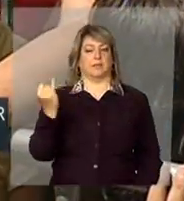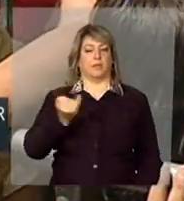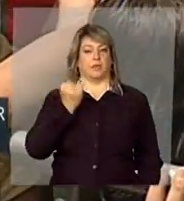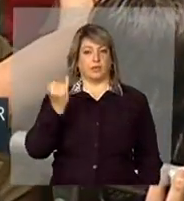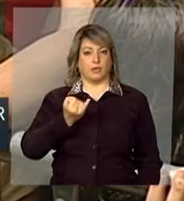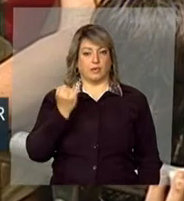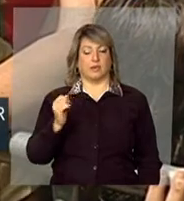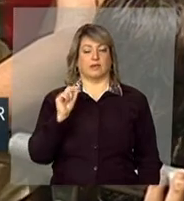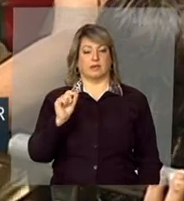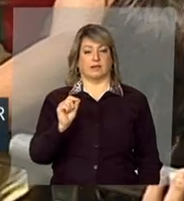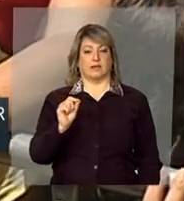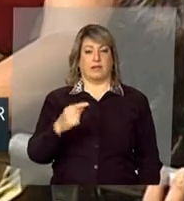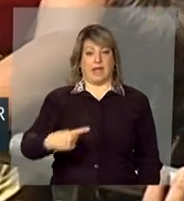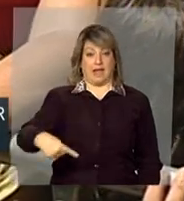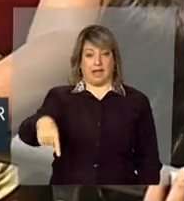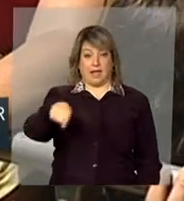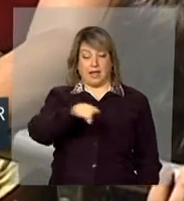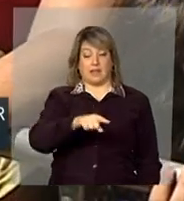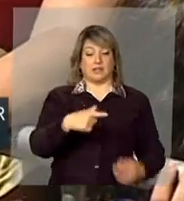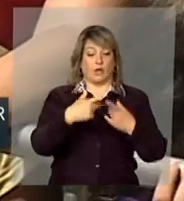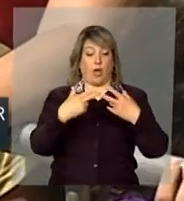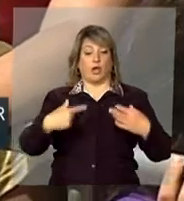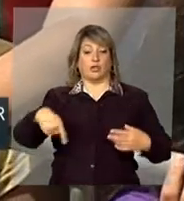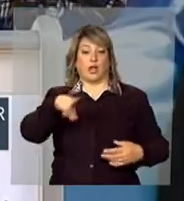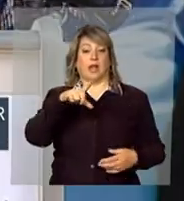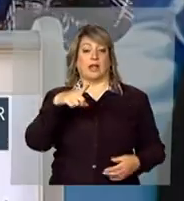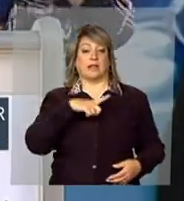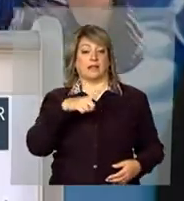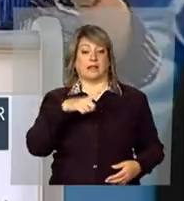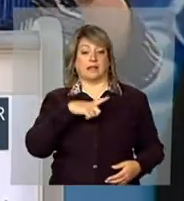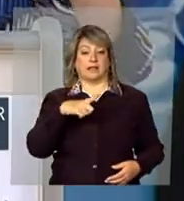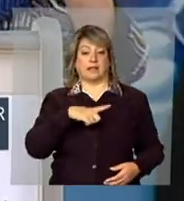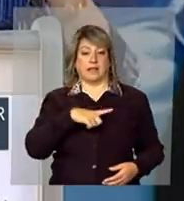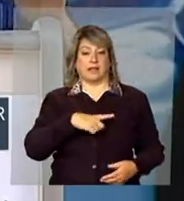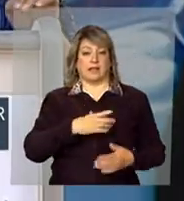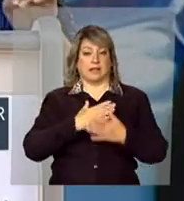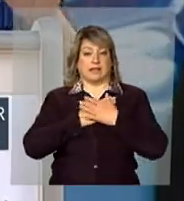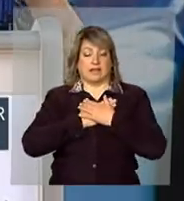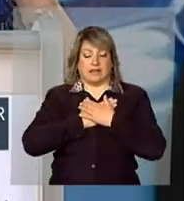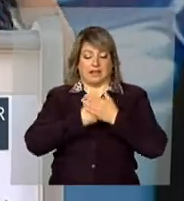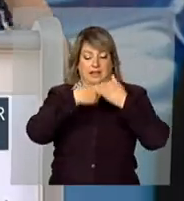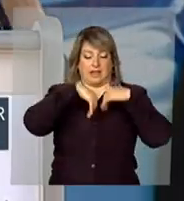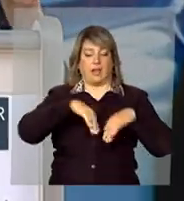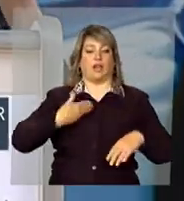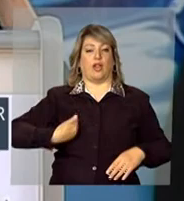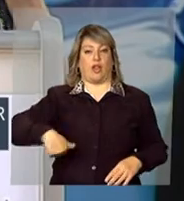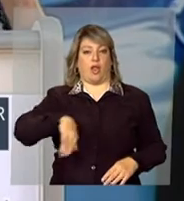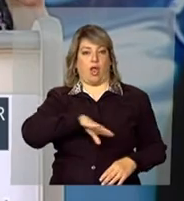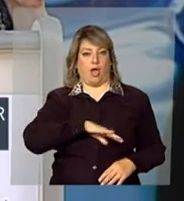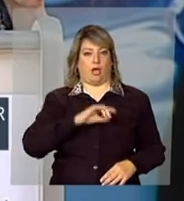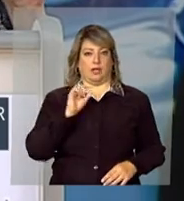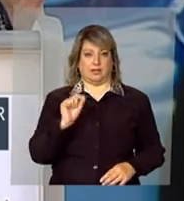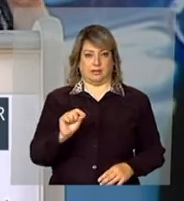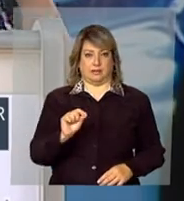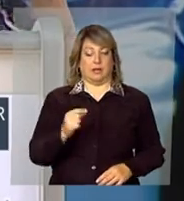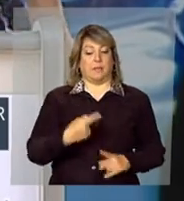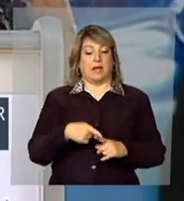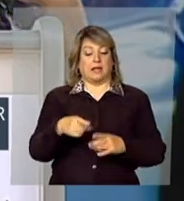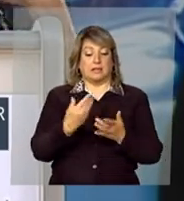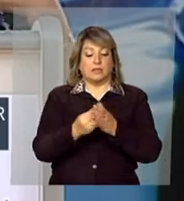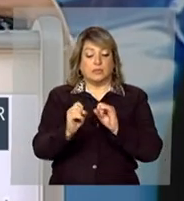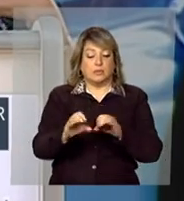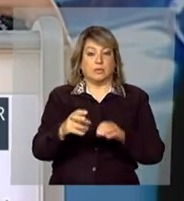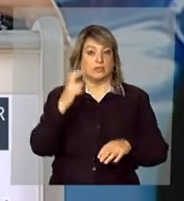importante aquele patrimônio que você carrega aqui e aqui. E isso, quem dá é a educação. Dá